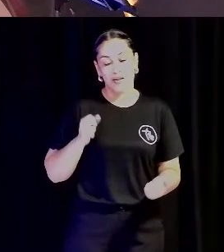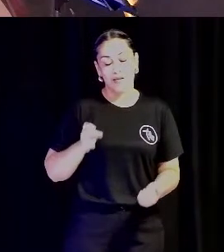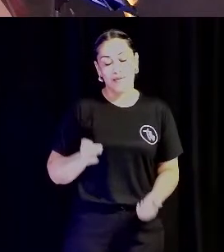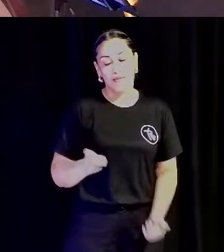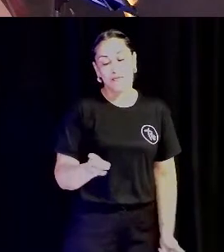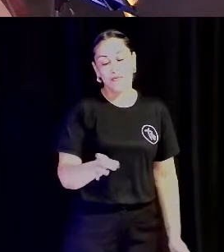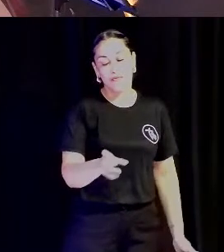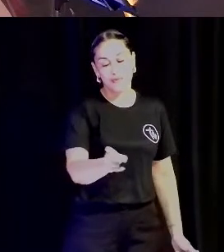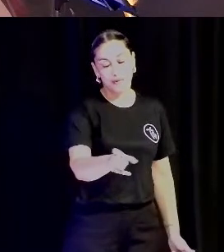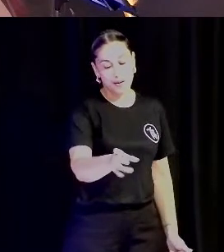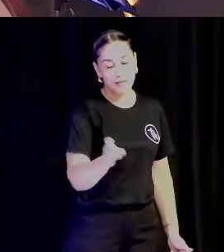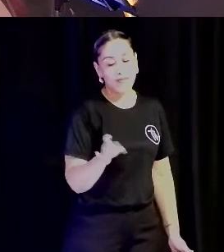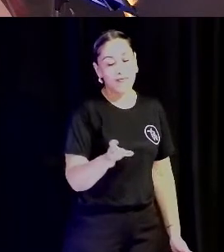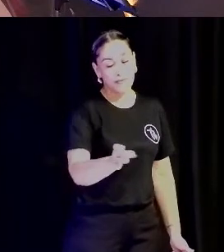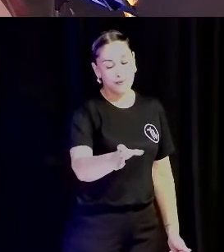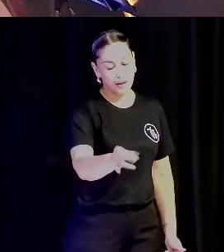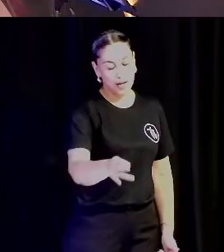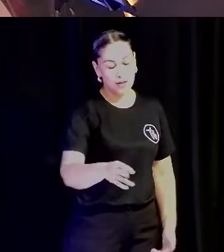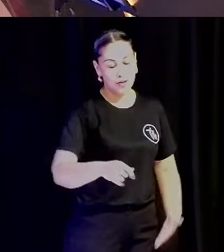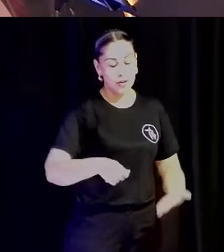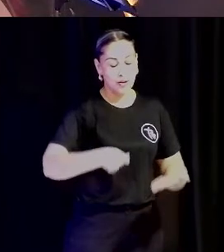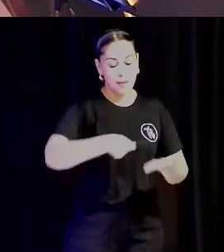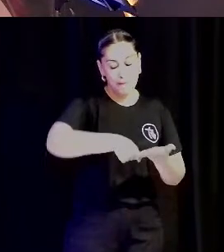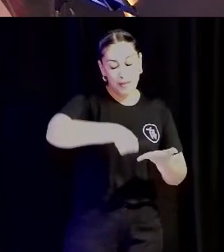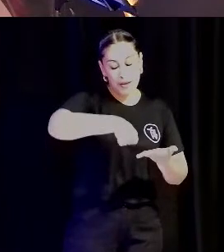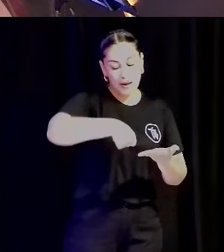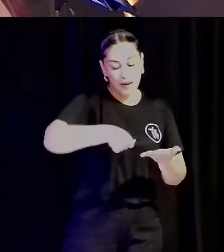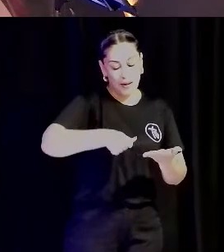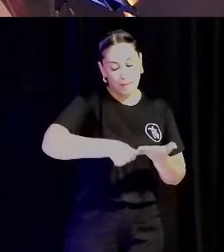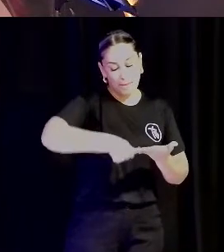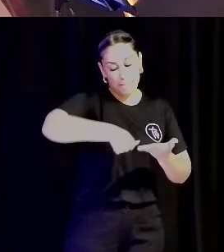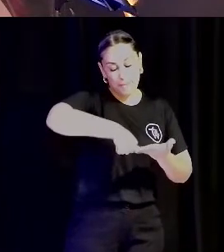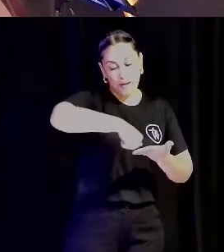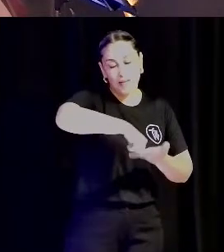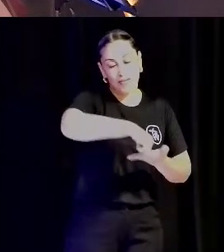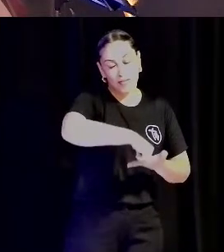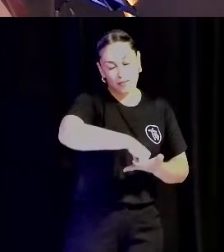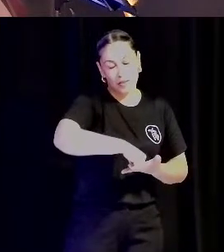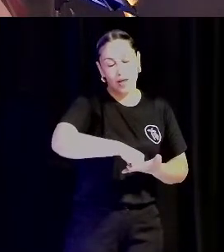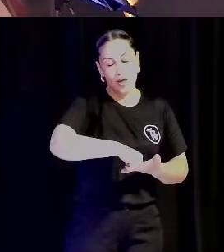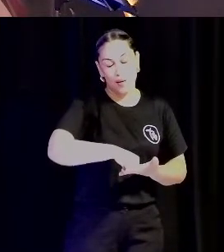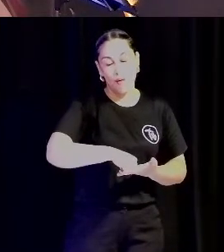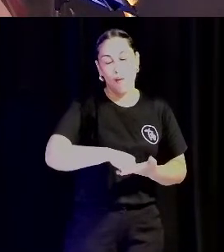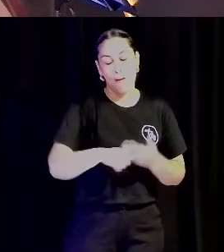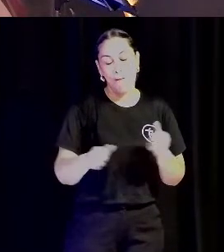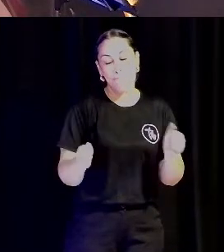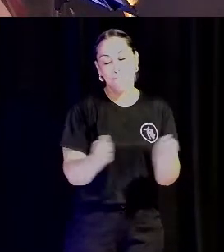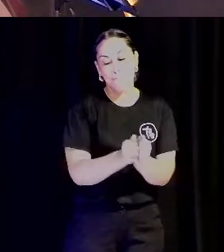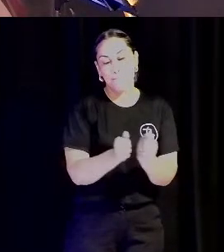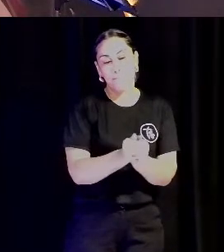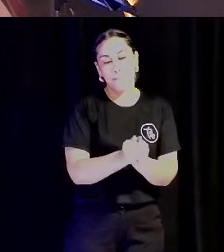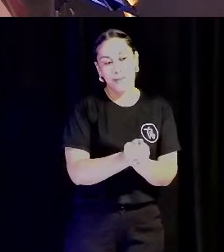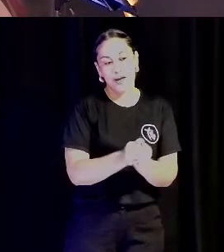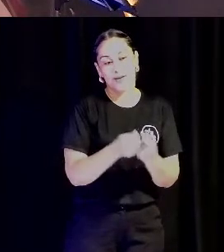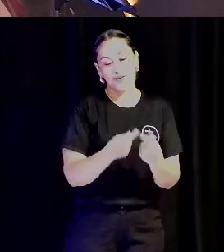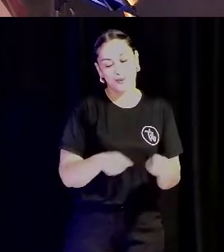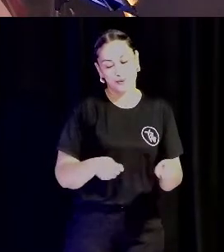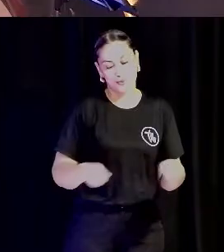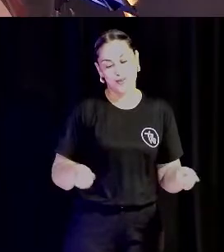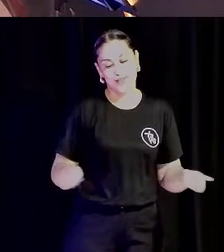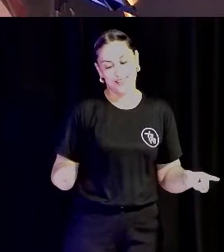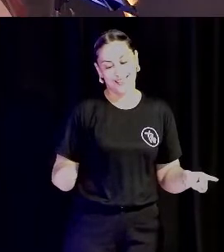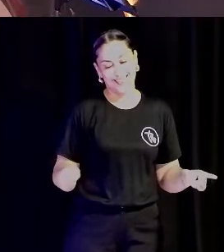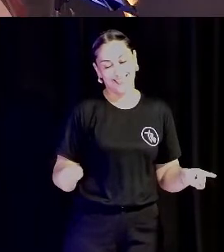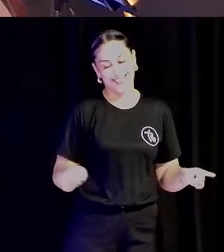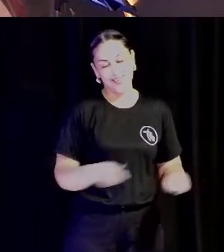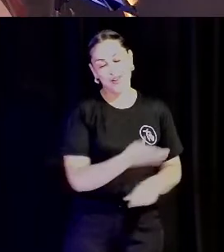Já viu alguém vendendo pastel na porta da churrascaria? Já viu? Eu nunca vi. Alguém já viu? Aqui? Tem um